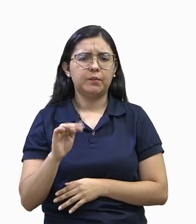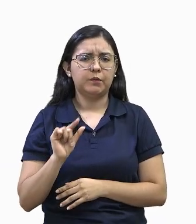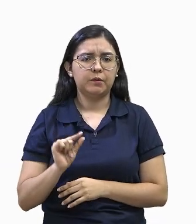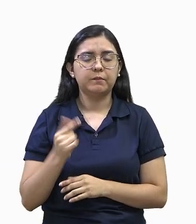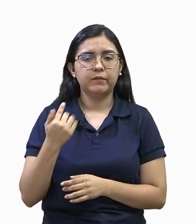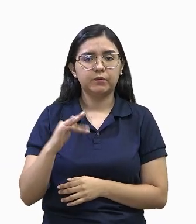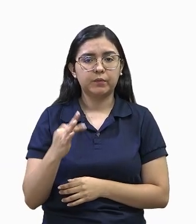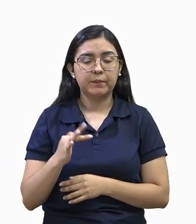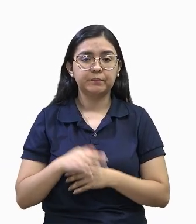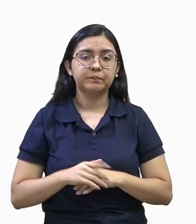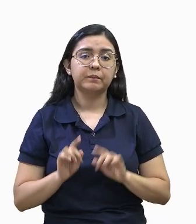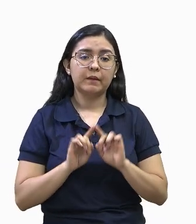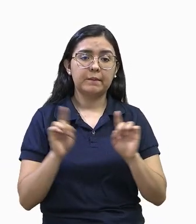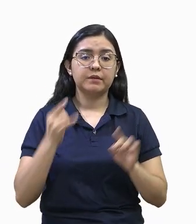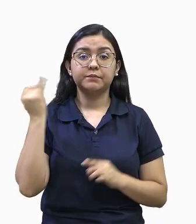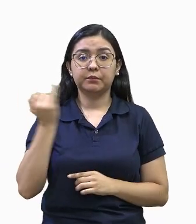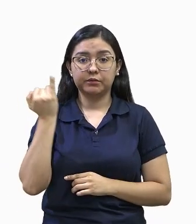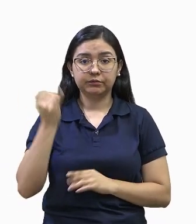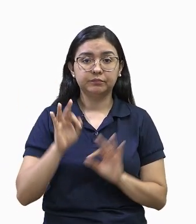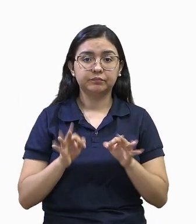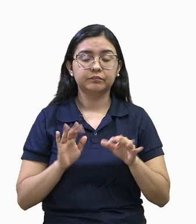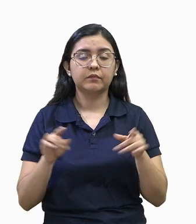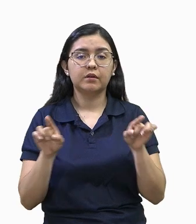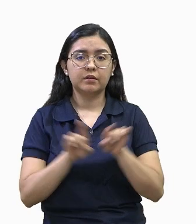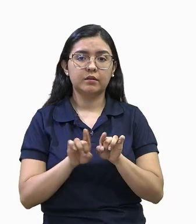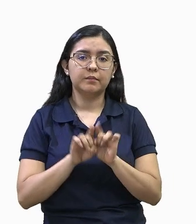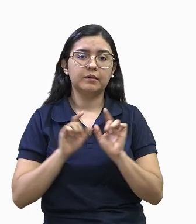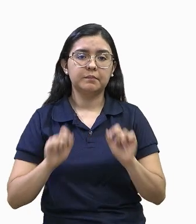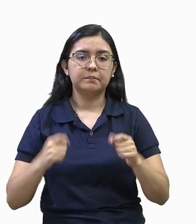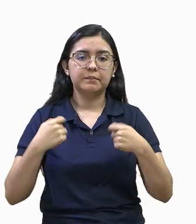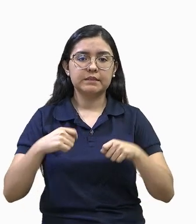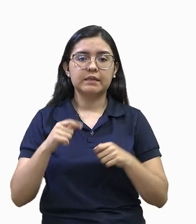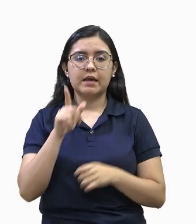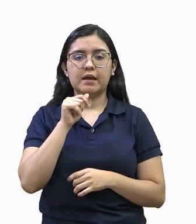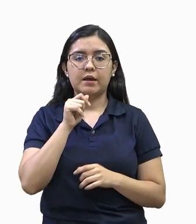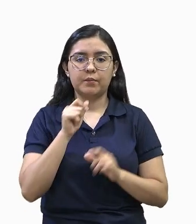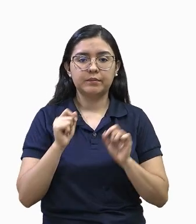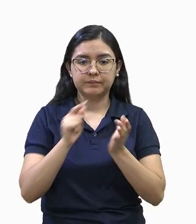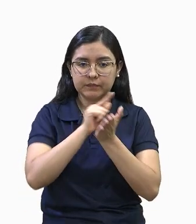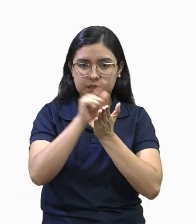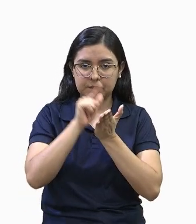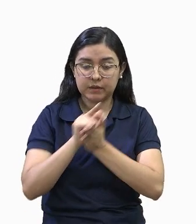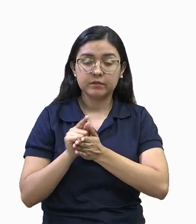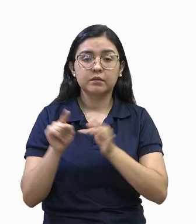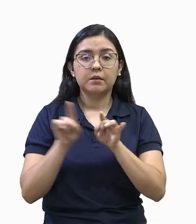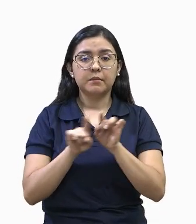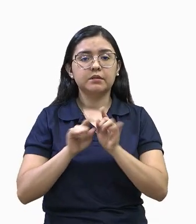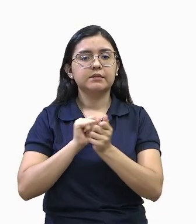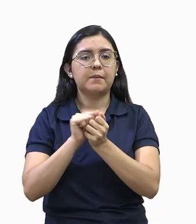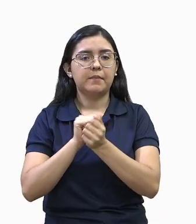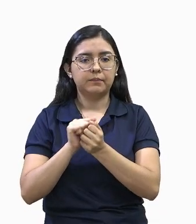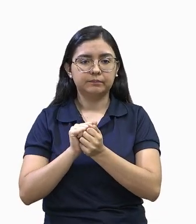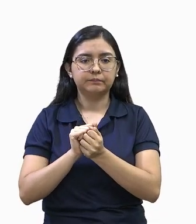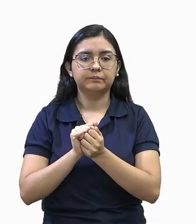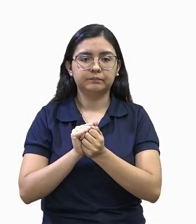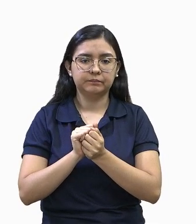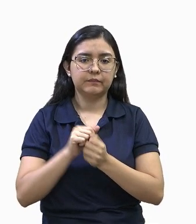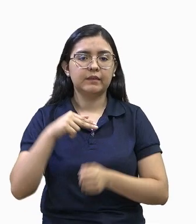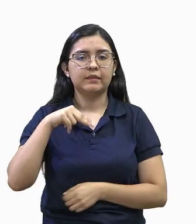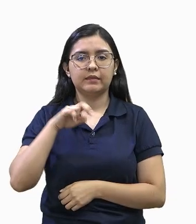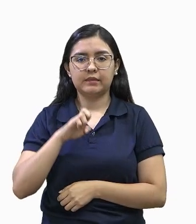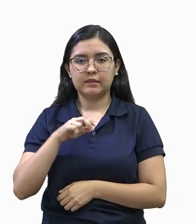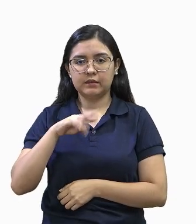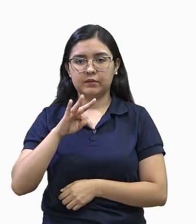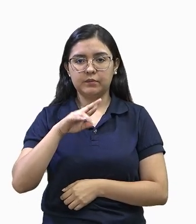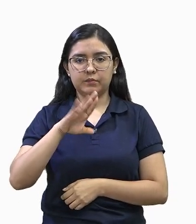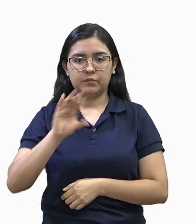vai arder, mas é importante. Mas tem que ser, gente, com água limpa e sabão de preferência neutro.